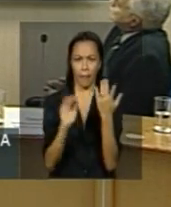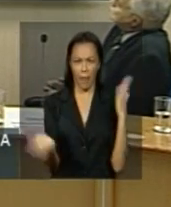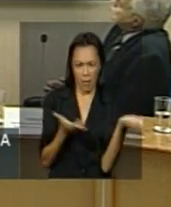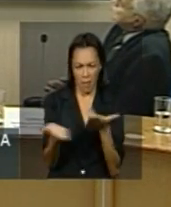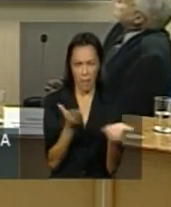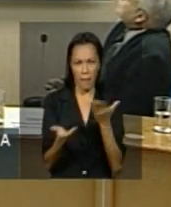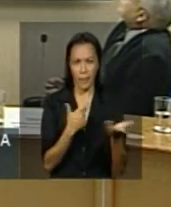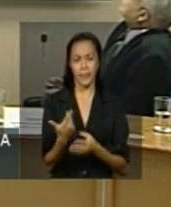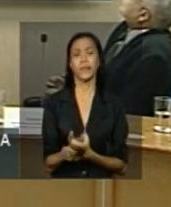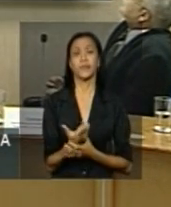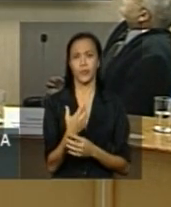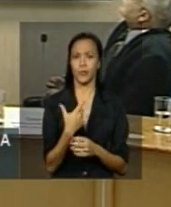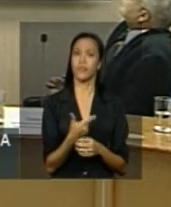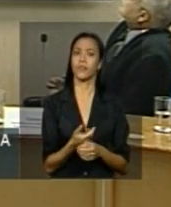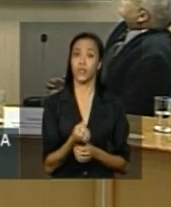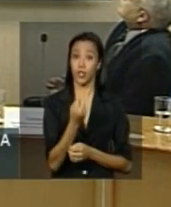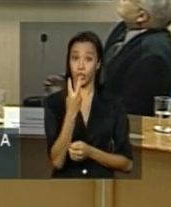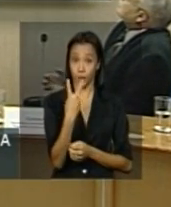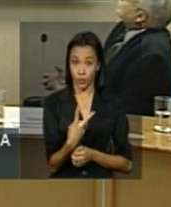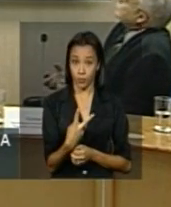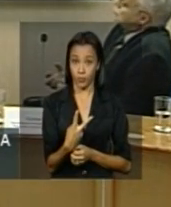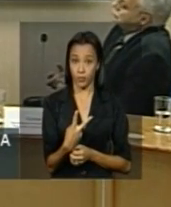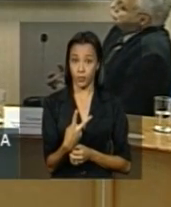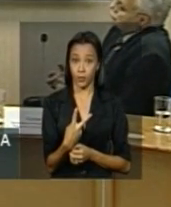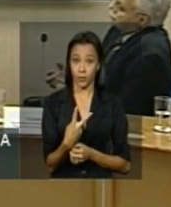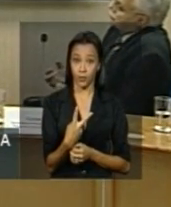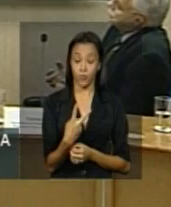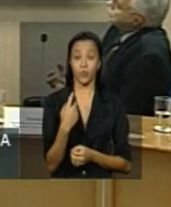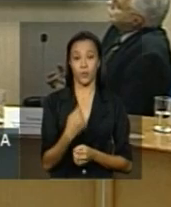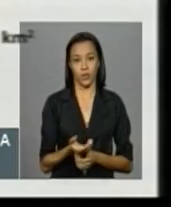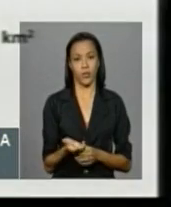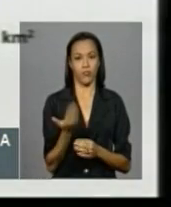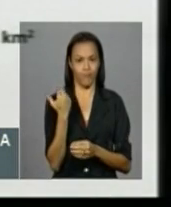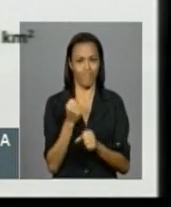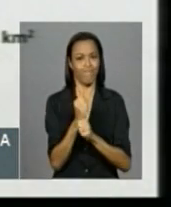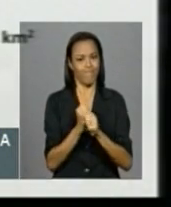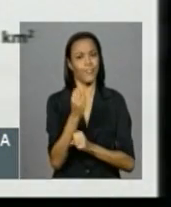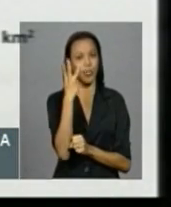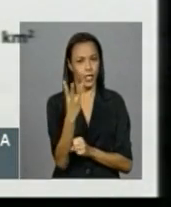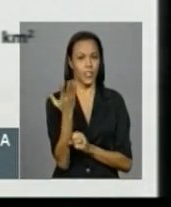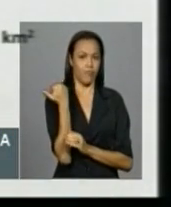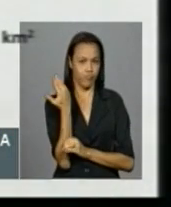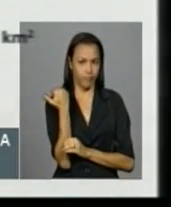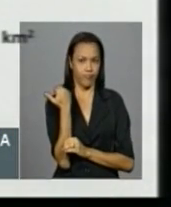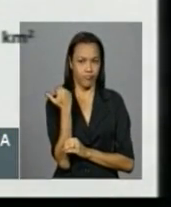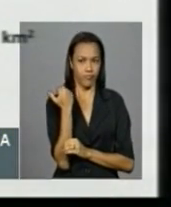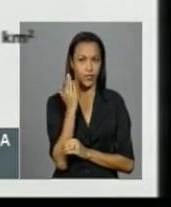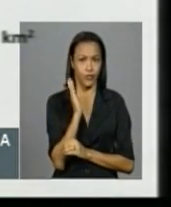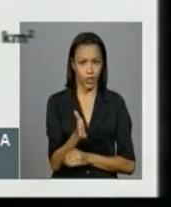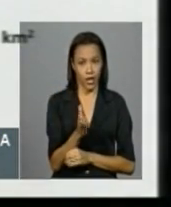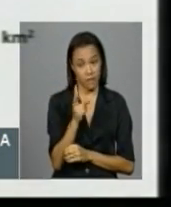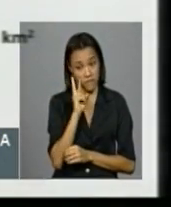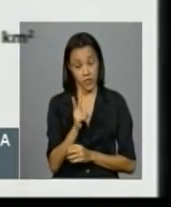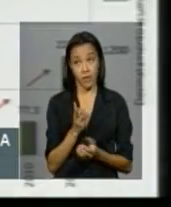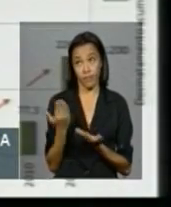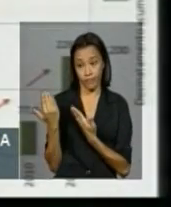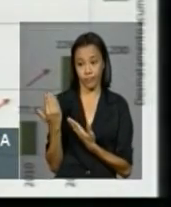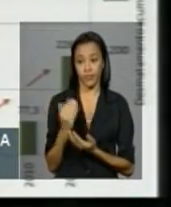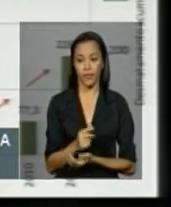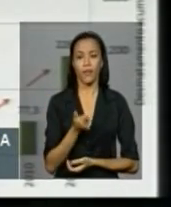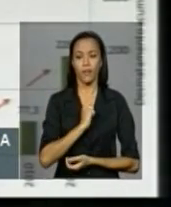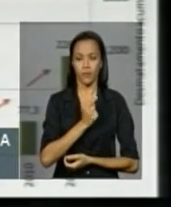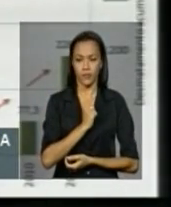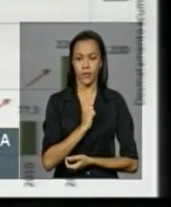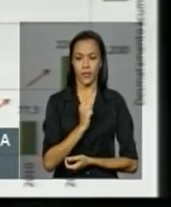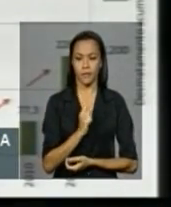anos nos últimos pelo menos de dois em pelo menos dois dos últimos três anos você tem aí não sei se tem imagem deles tem